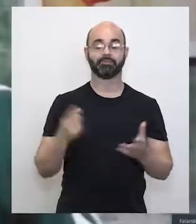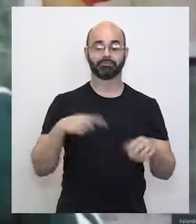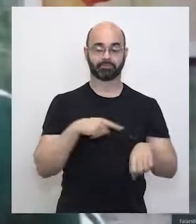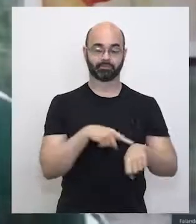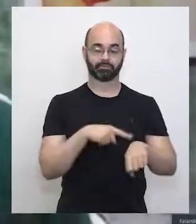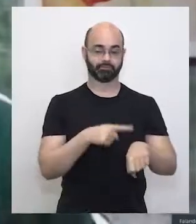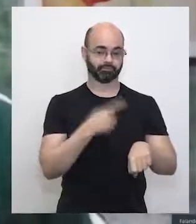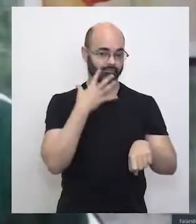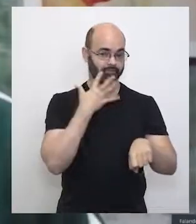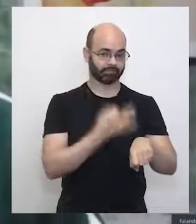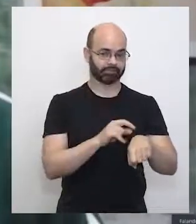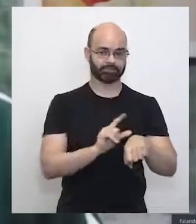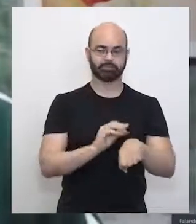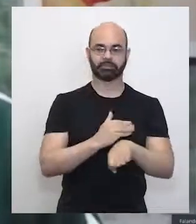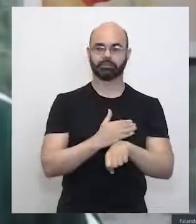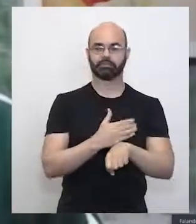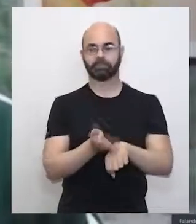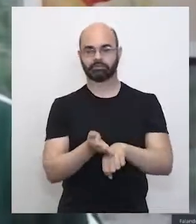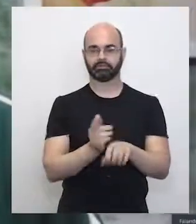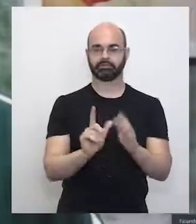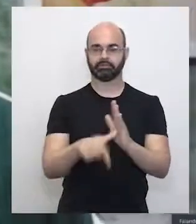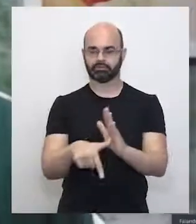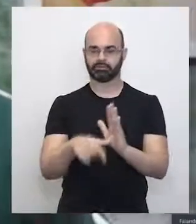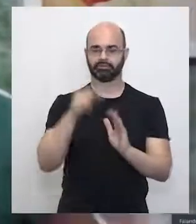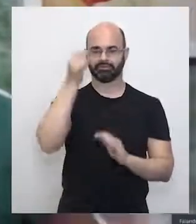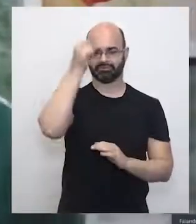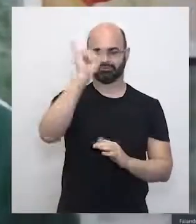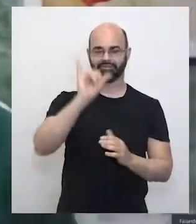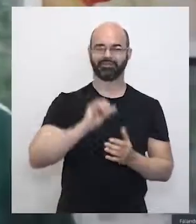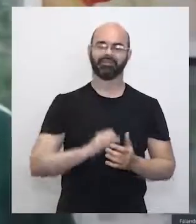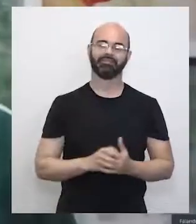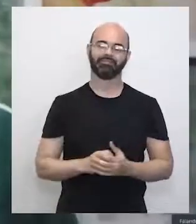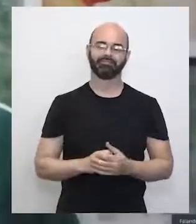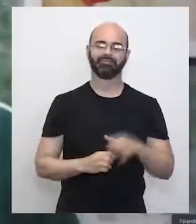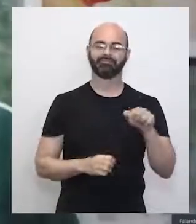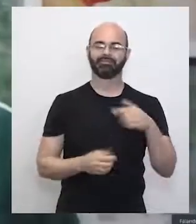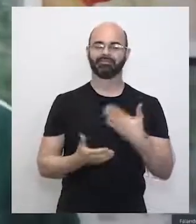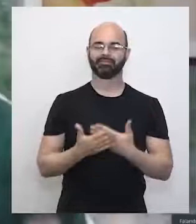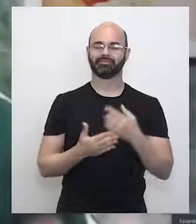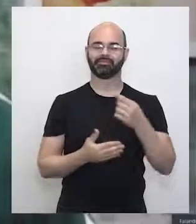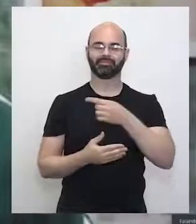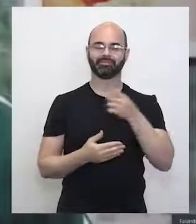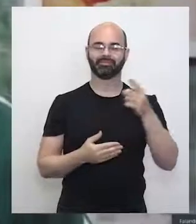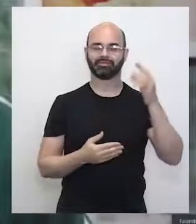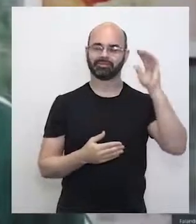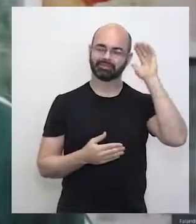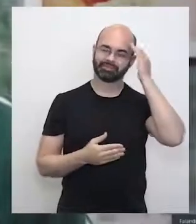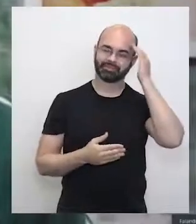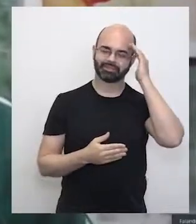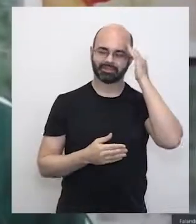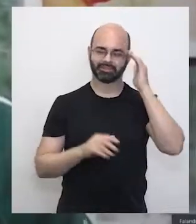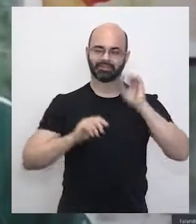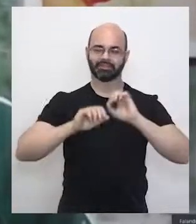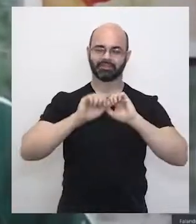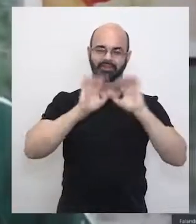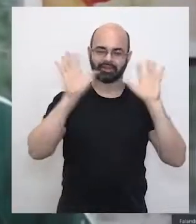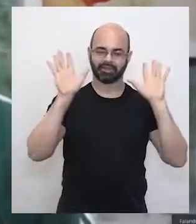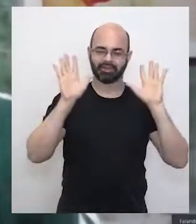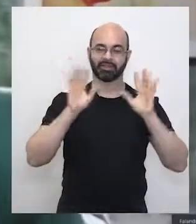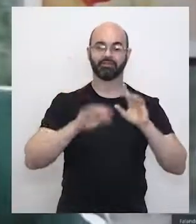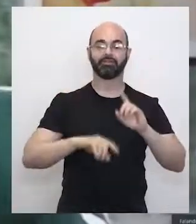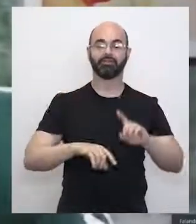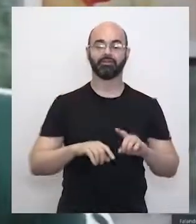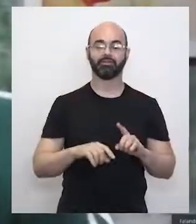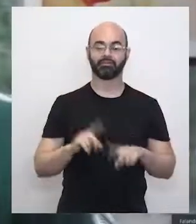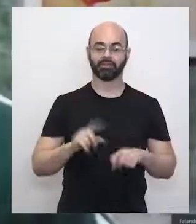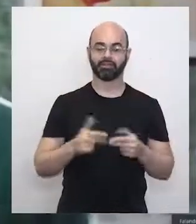já para vocês começarem já a se situar na aula de hoje, material em mãos, preste bem